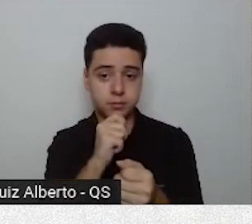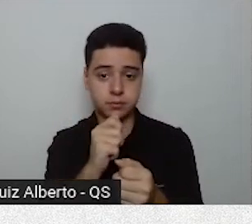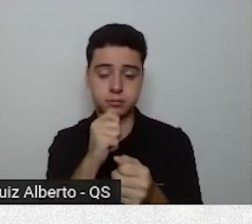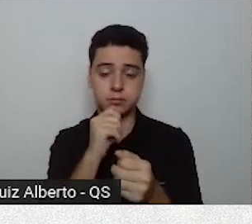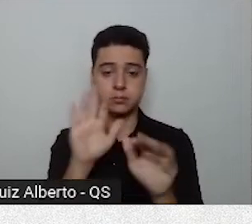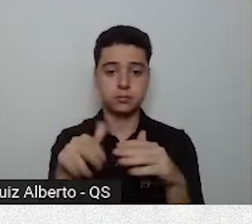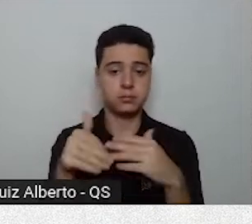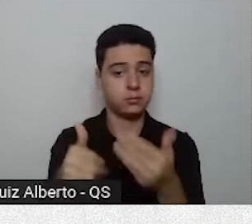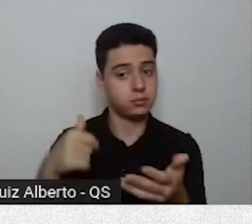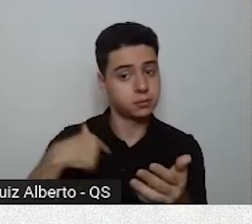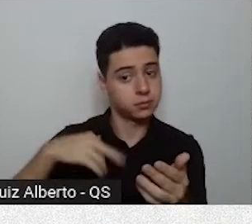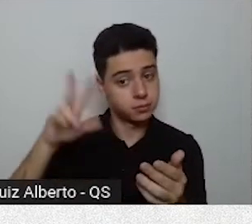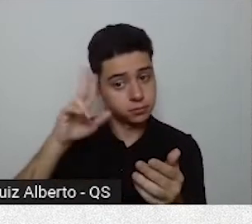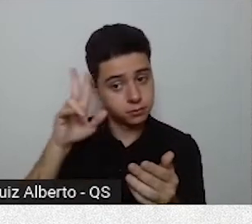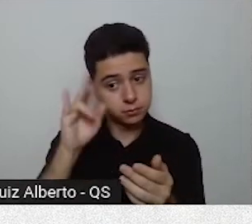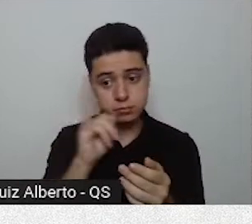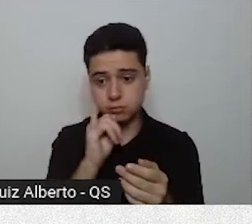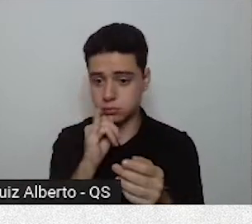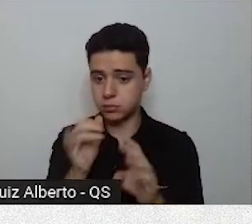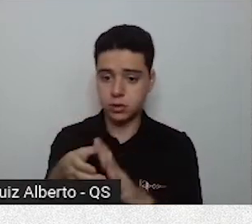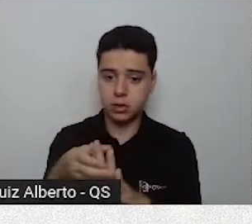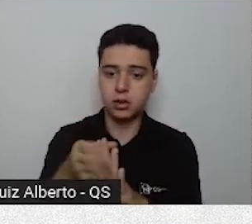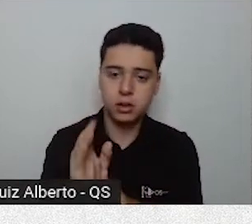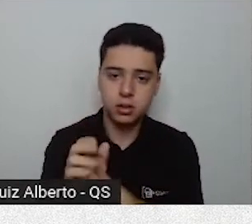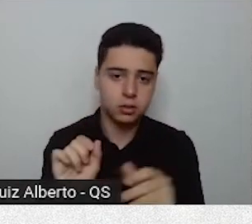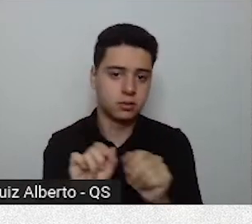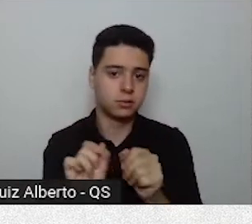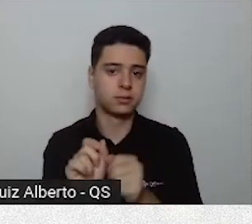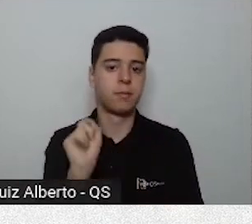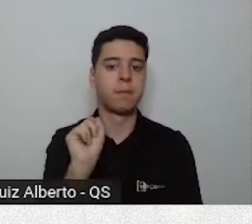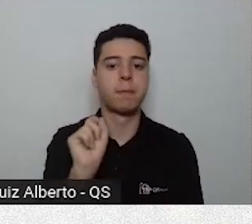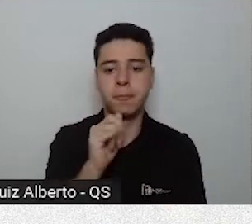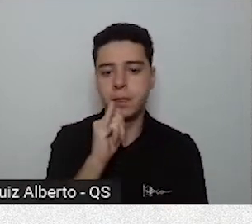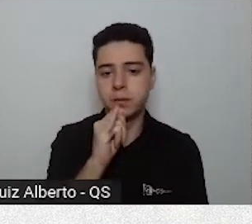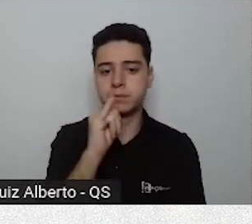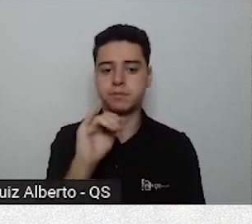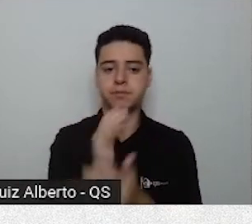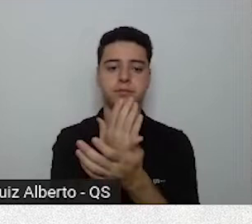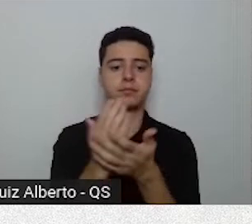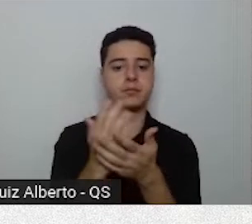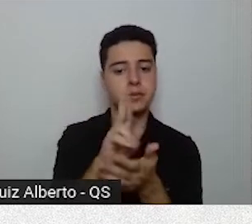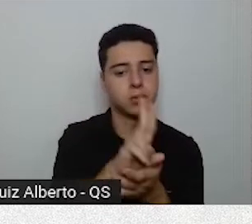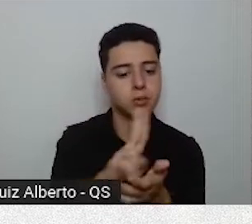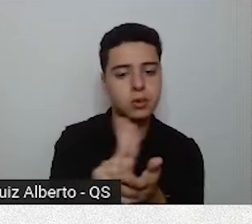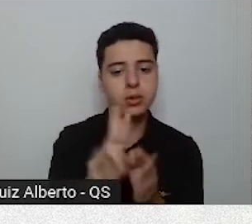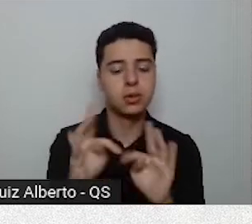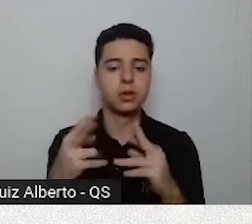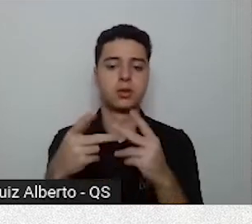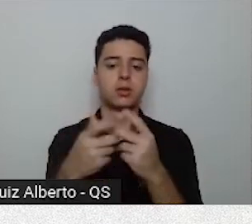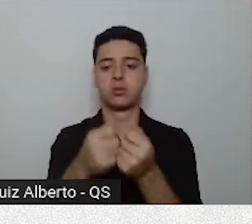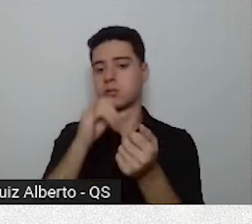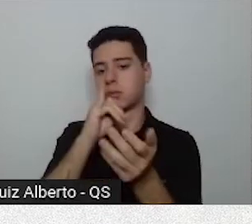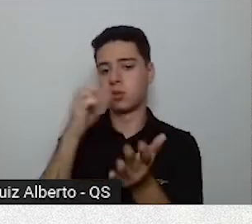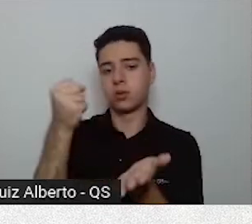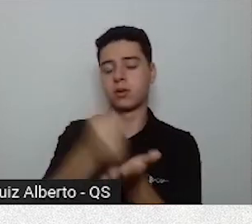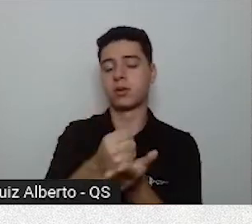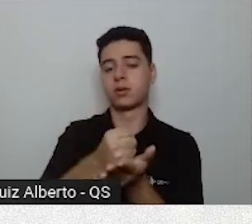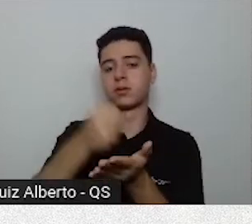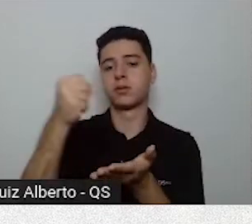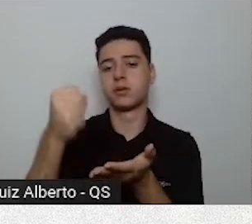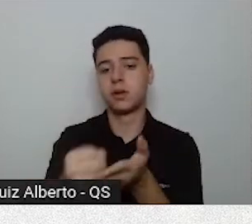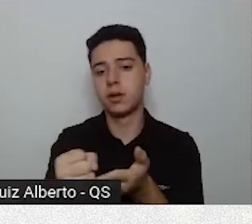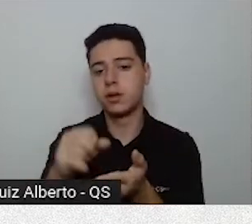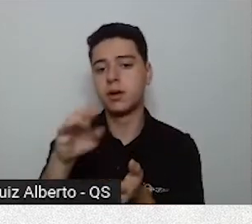tem um lembrete, né, daquela sugestão de fazer, de poder usar também com crianças o carimbo de beterraba.